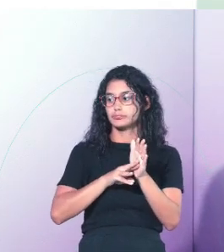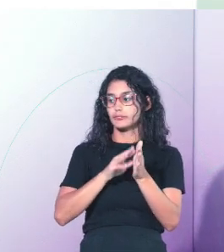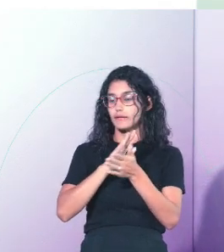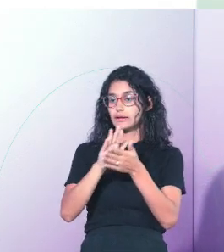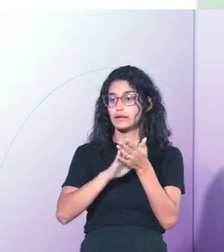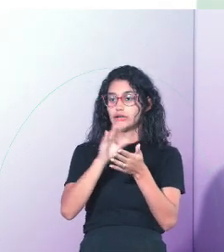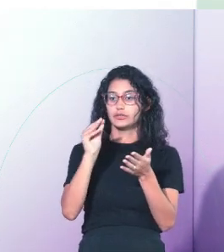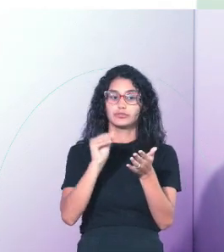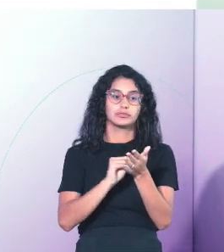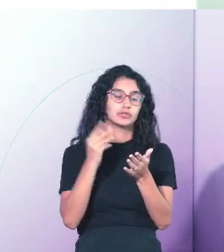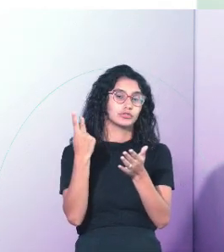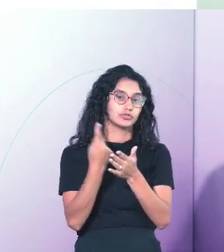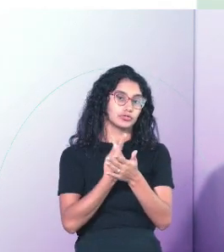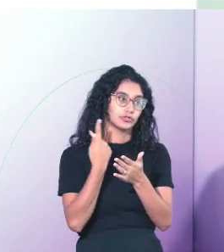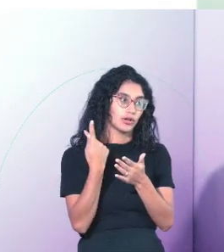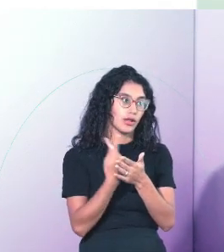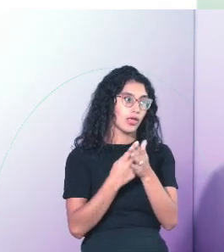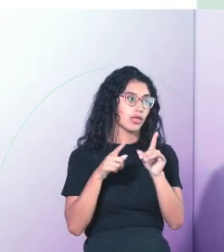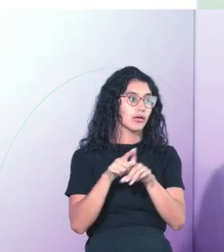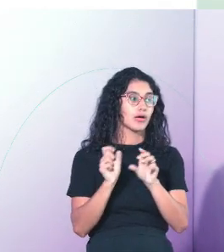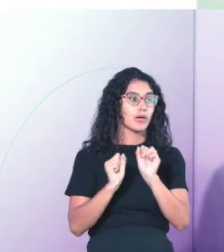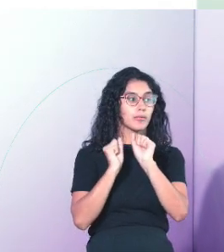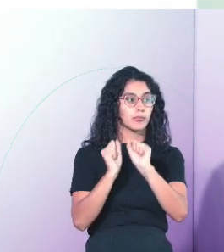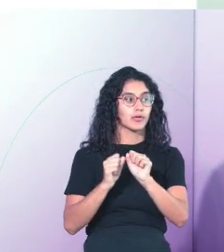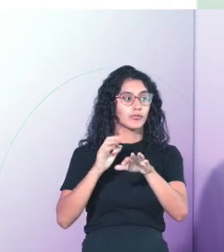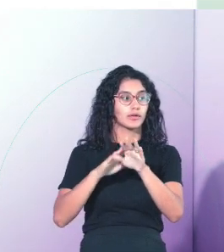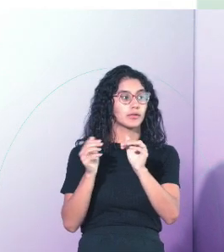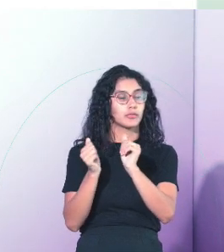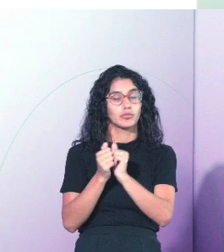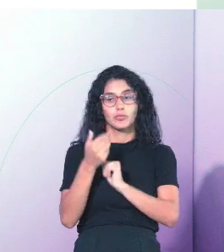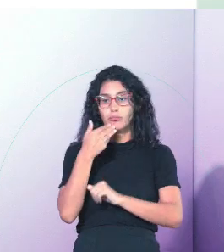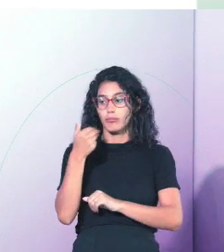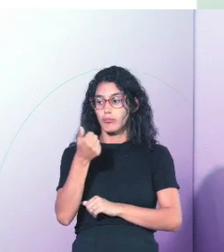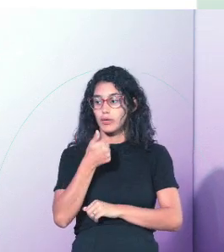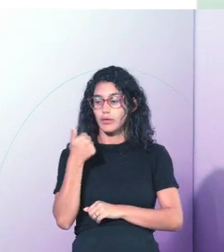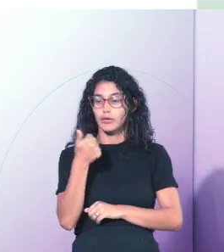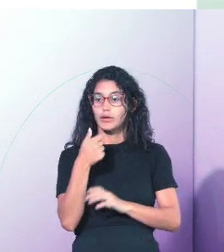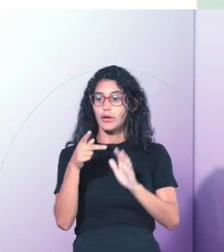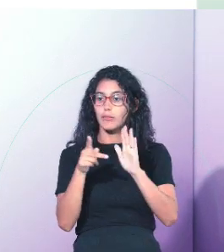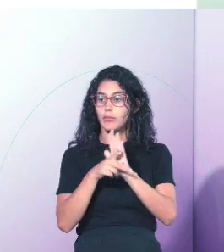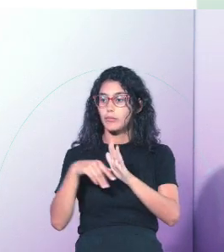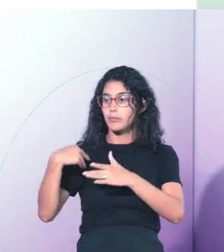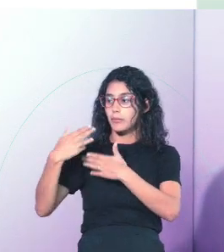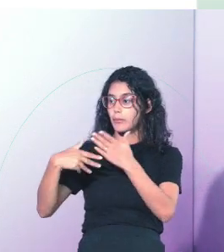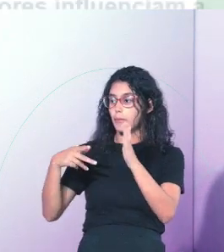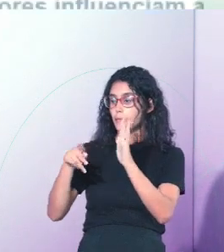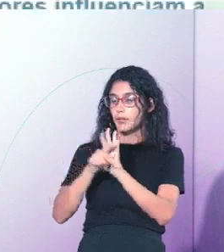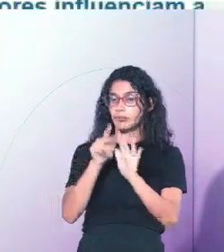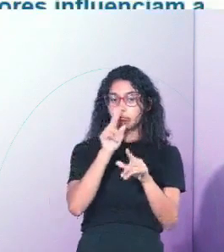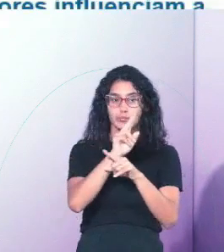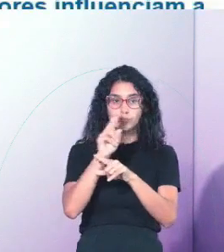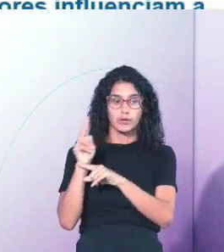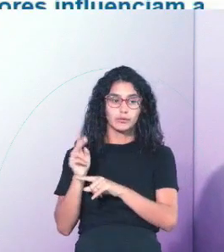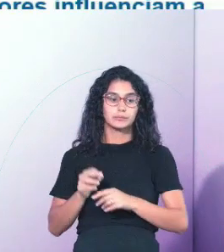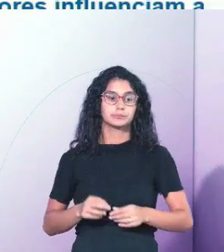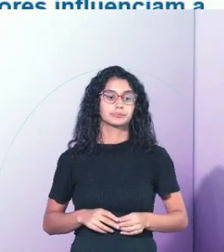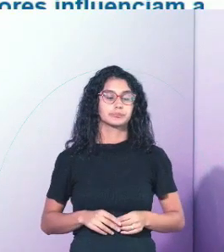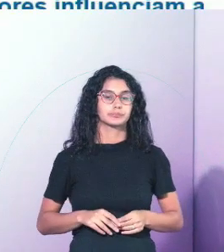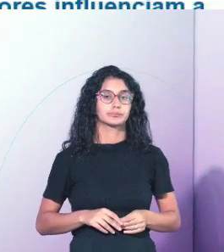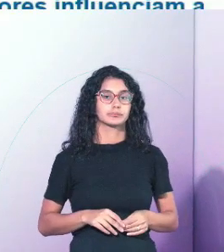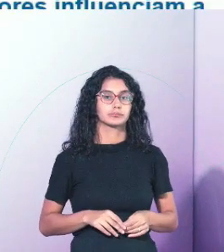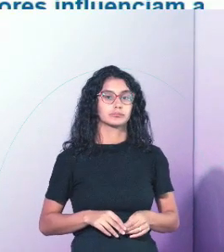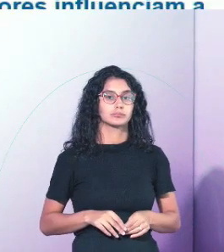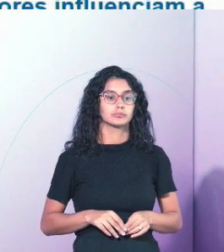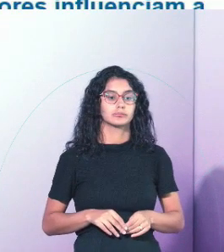de fato, no paciente e que pode levar a uma melhoria da sua jornada de cuidado, né? Então, a